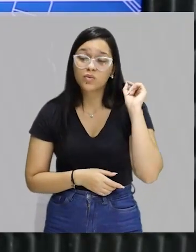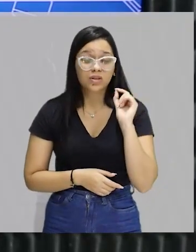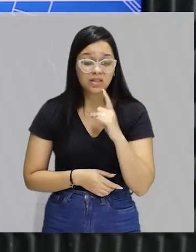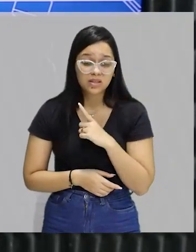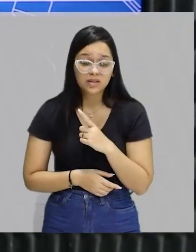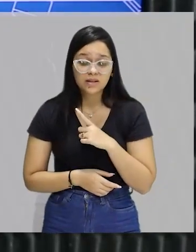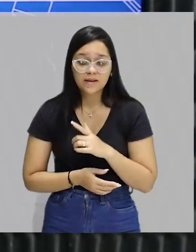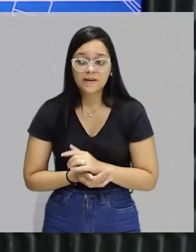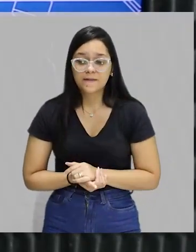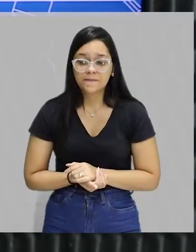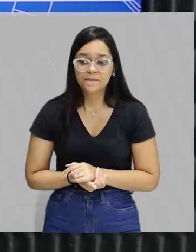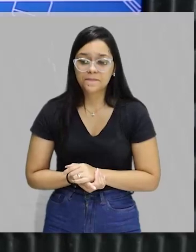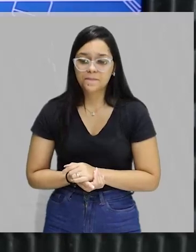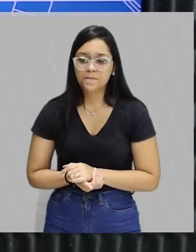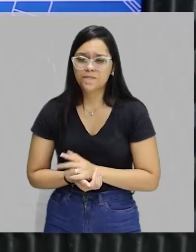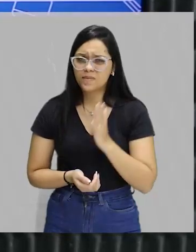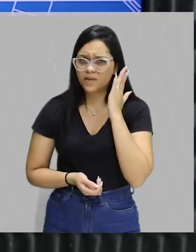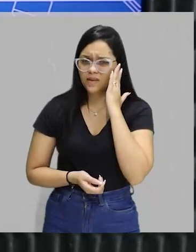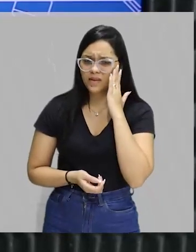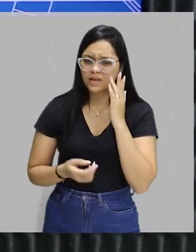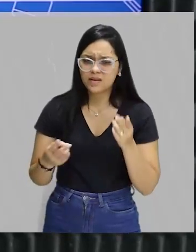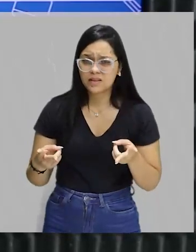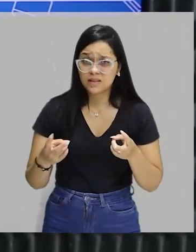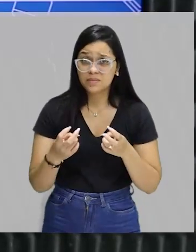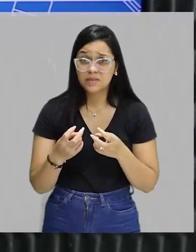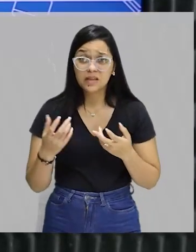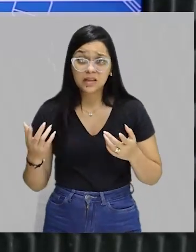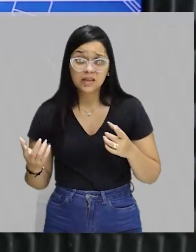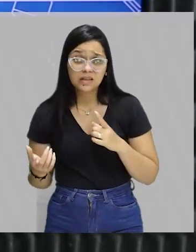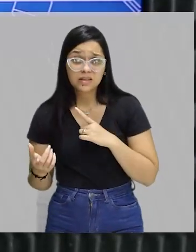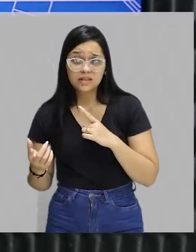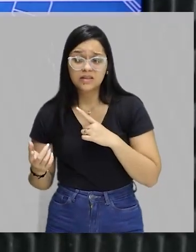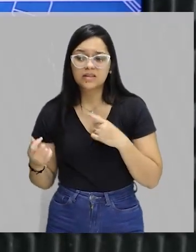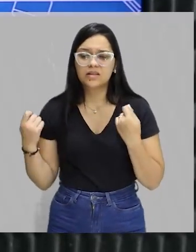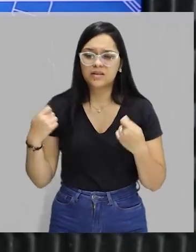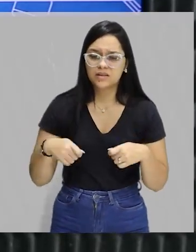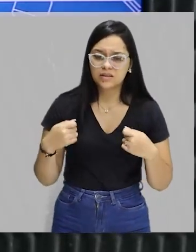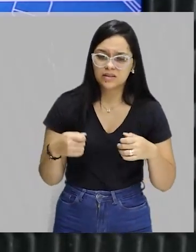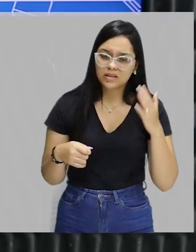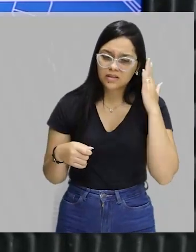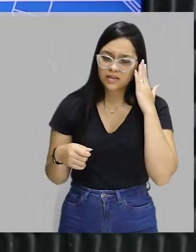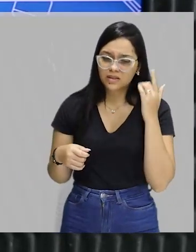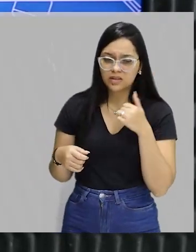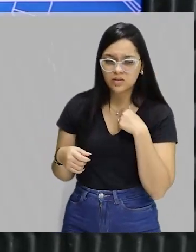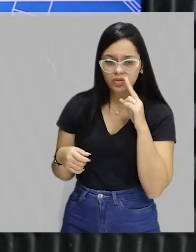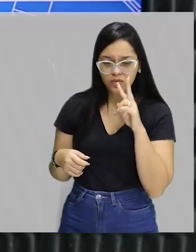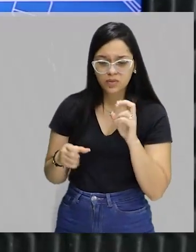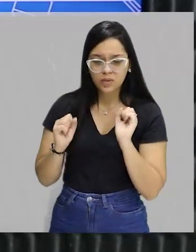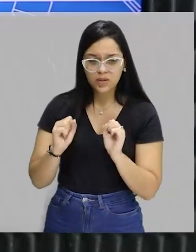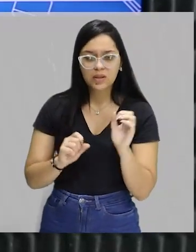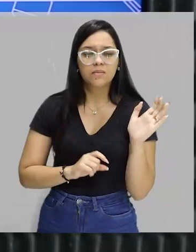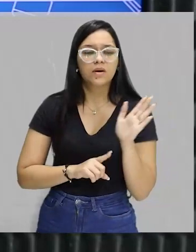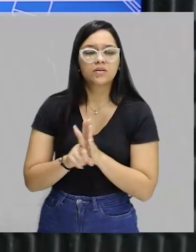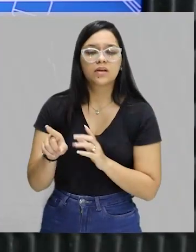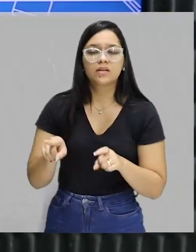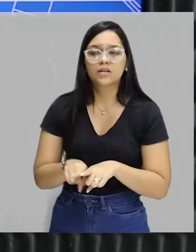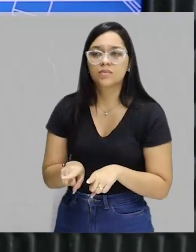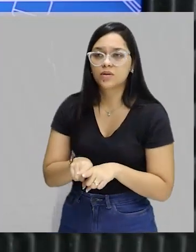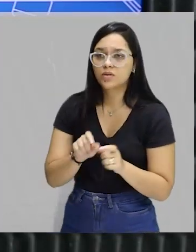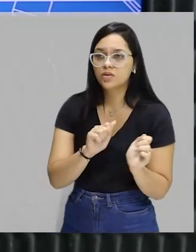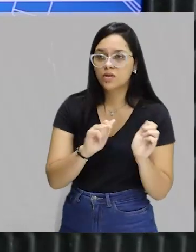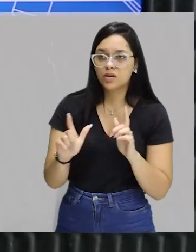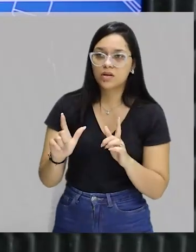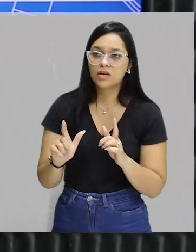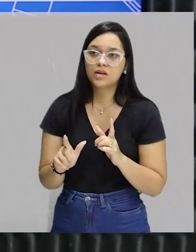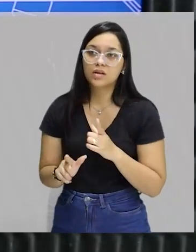vendo. Deu para perceber o nível de necessito entender o que eu estou vendo para poder questionar e colocar meu ponto de